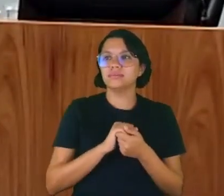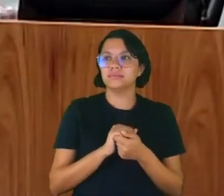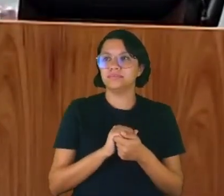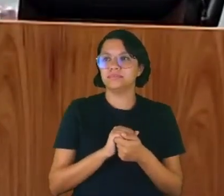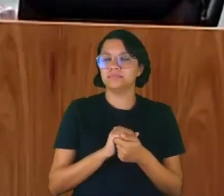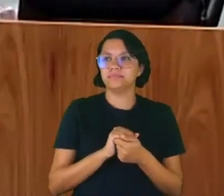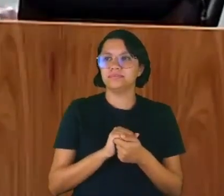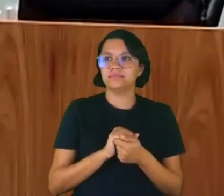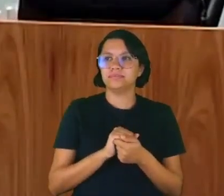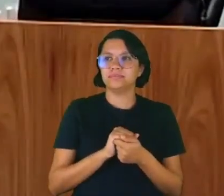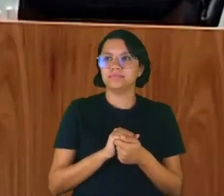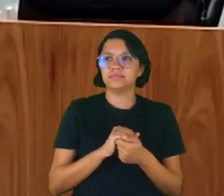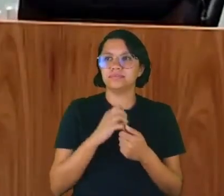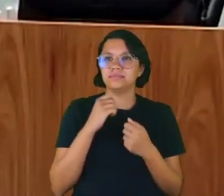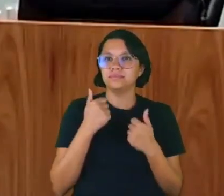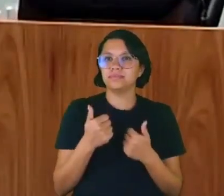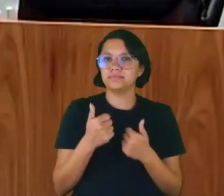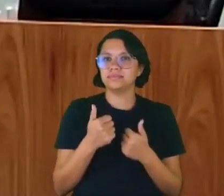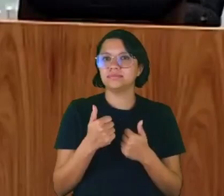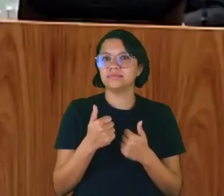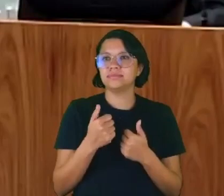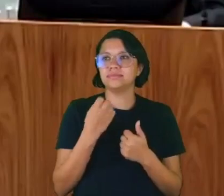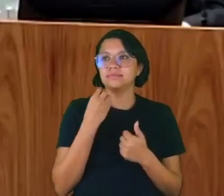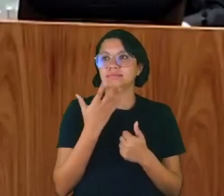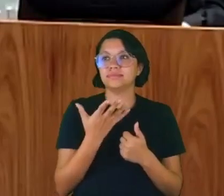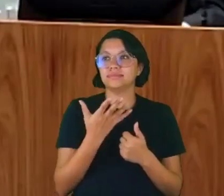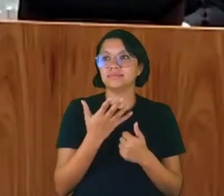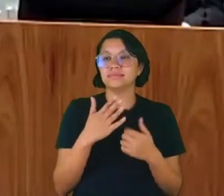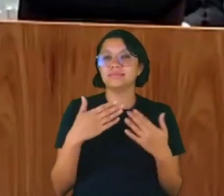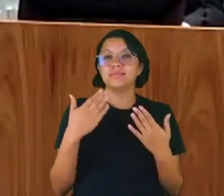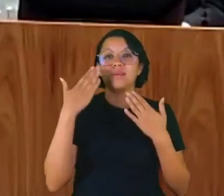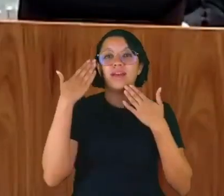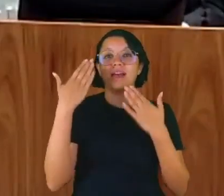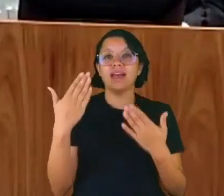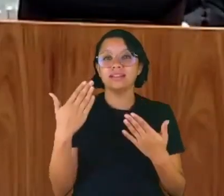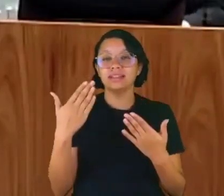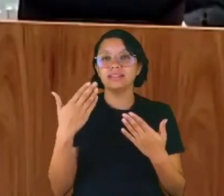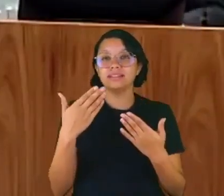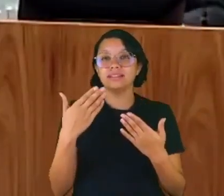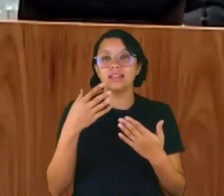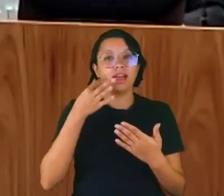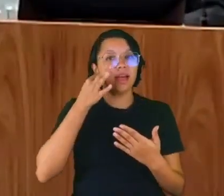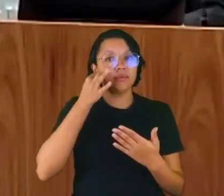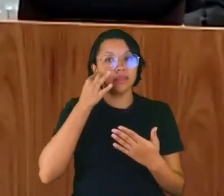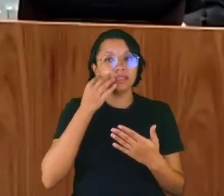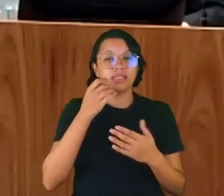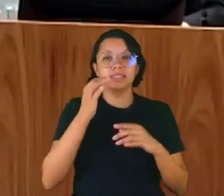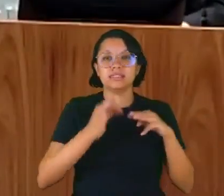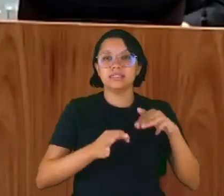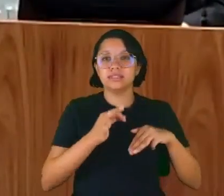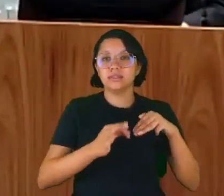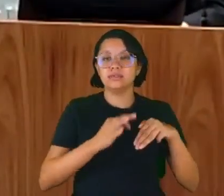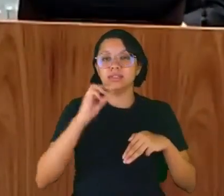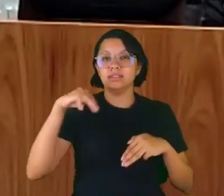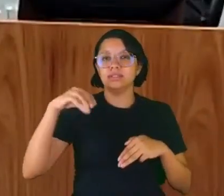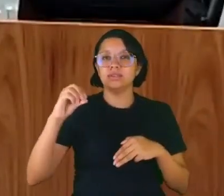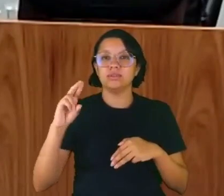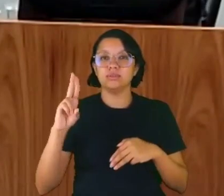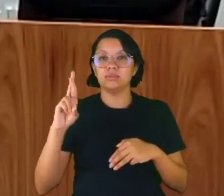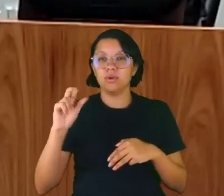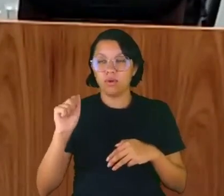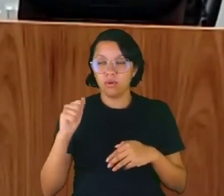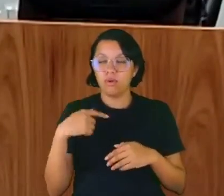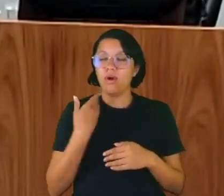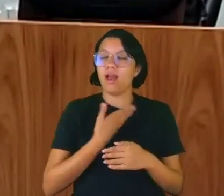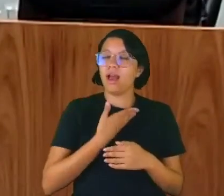Todos aplaudem. Muito bom. Bem, então, agradecendo aqui a presença do ministro Moura Ribeiro, dos nossos